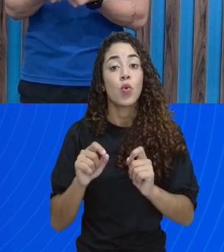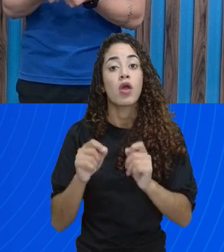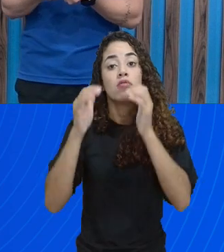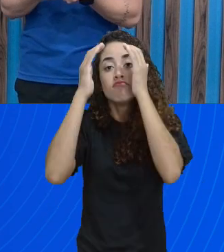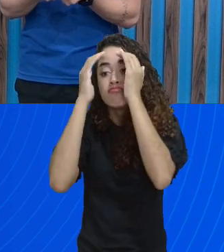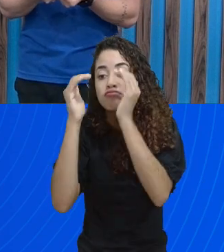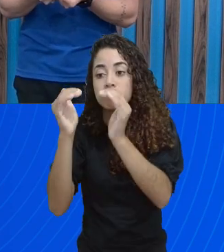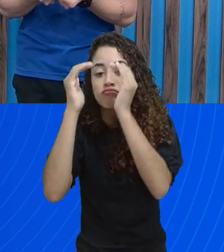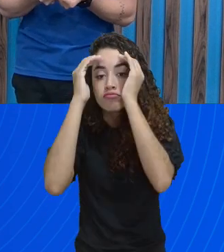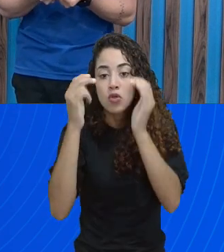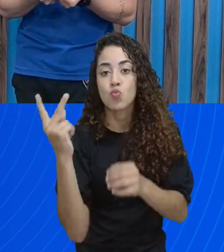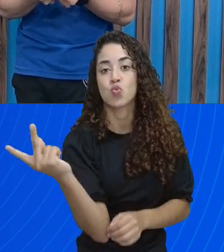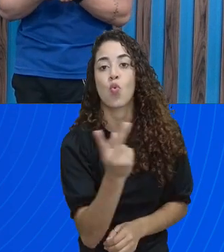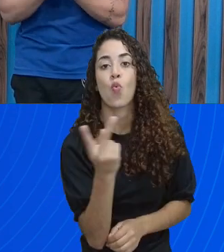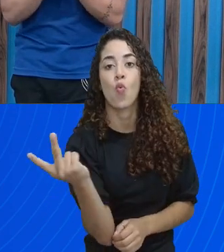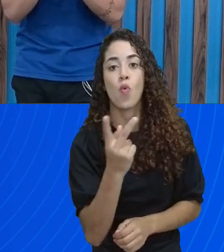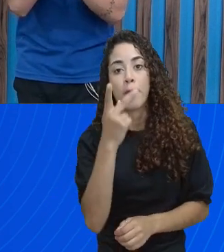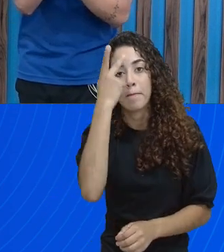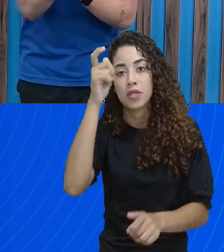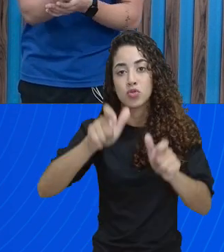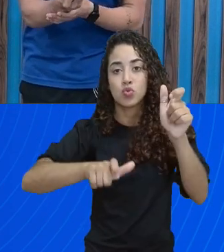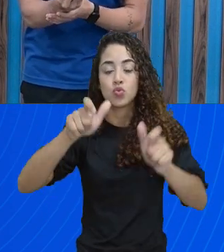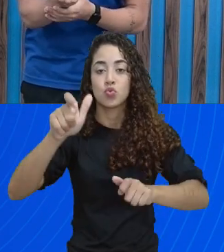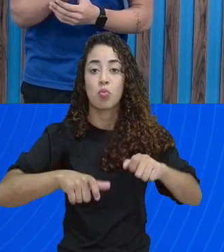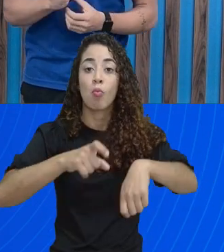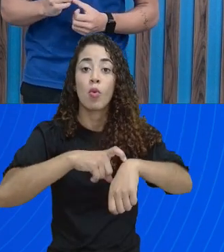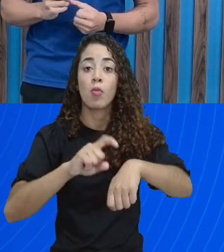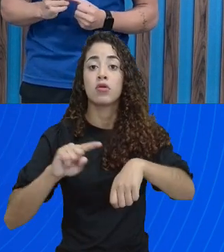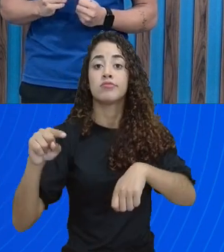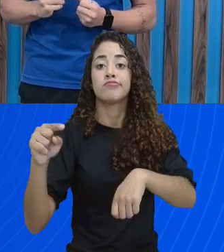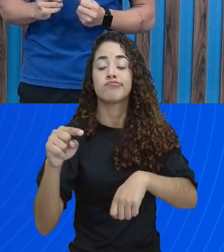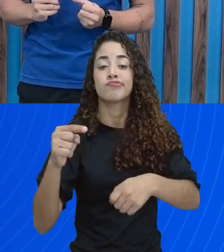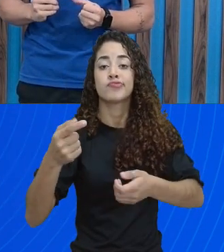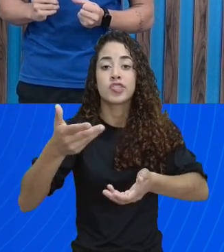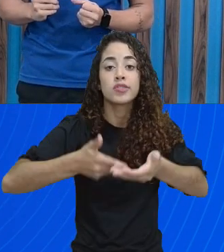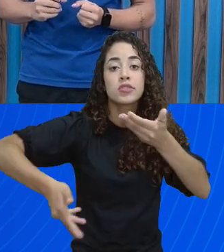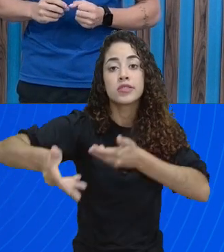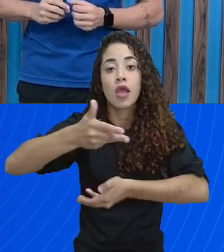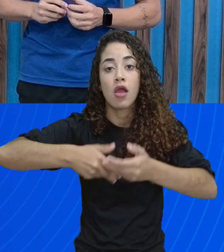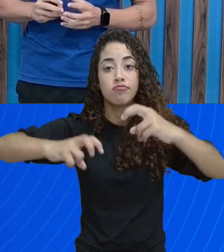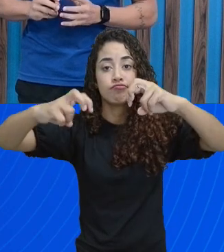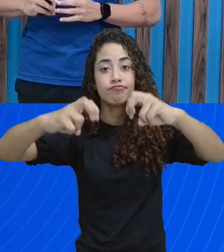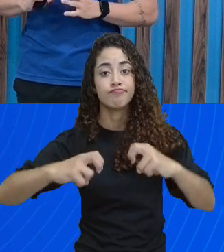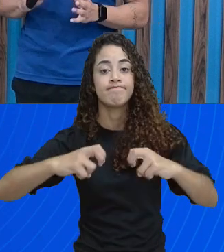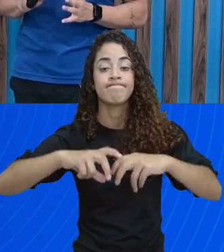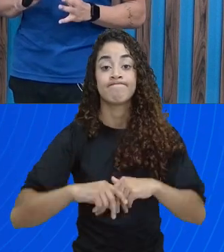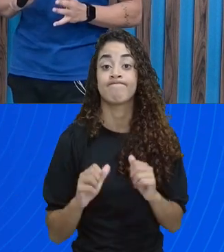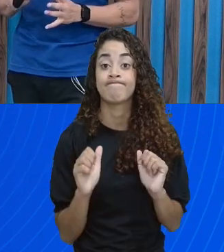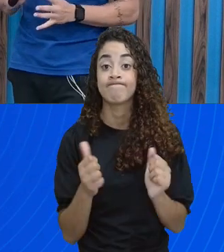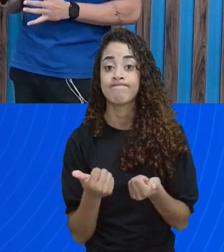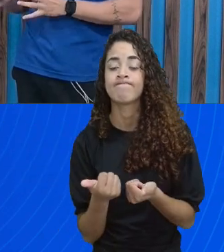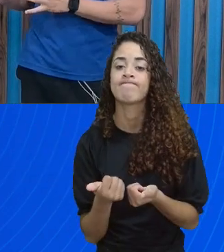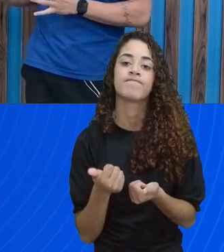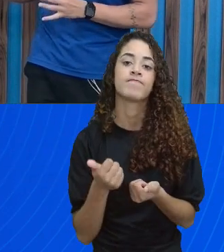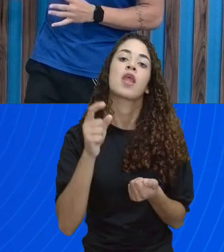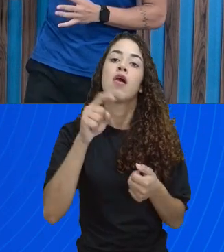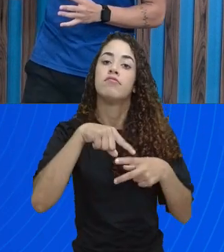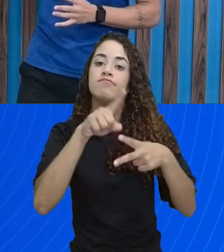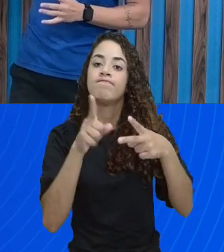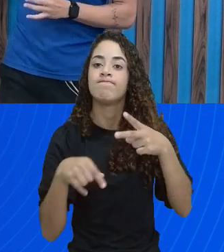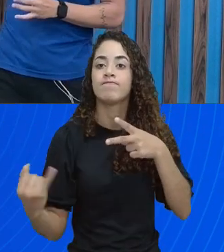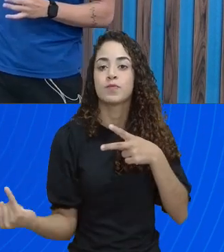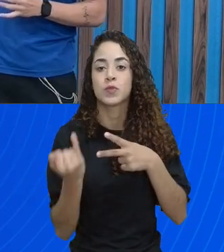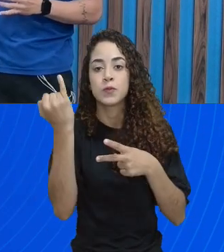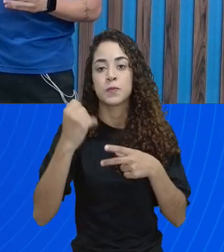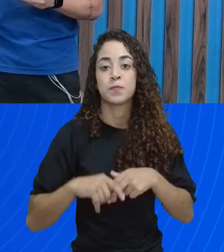ali em relação à interação que vocês fazem com os adversários. Então, esse aí é outro ponto muito